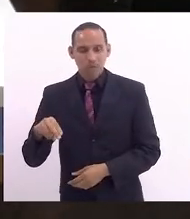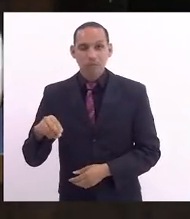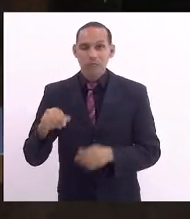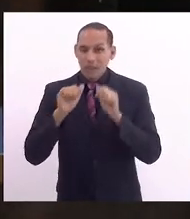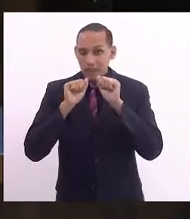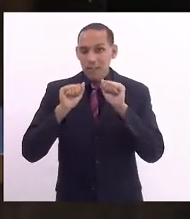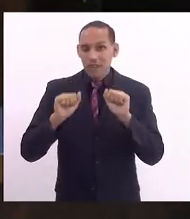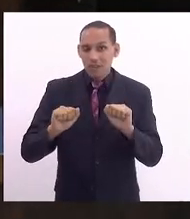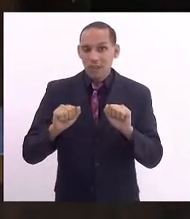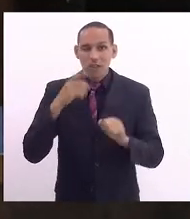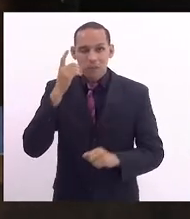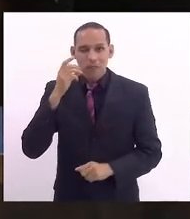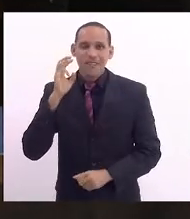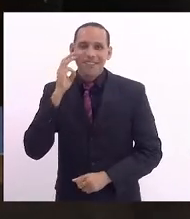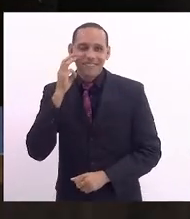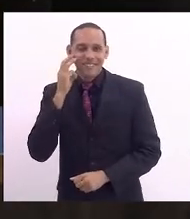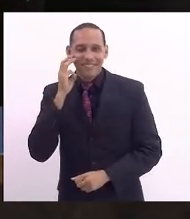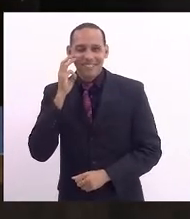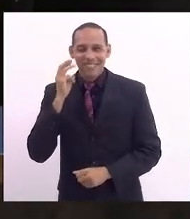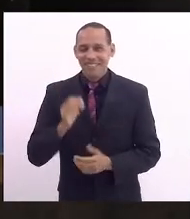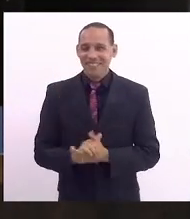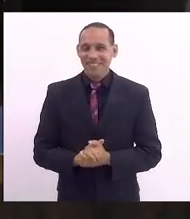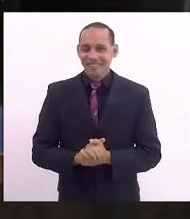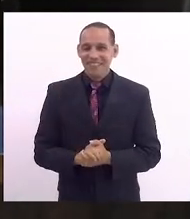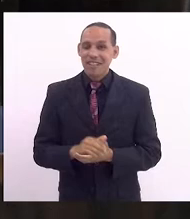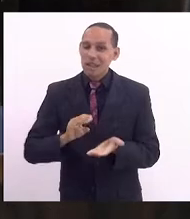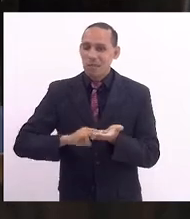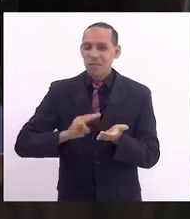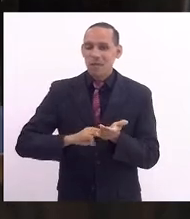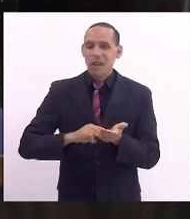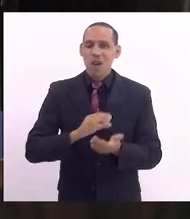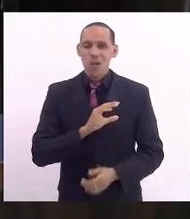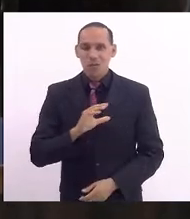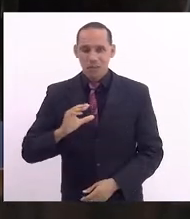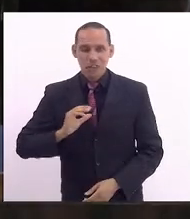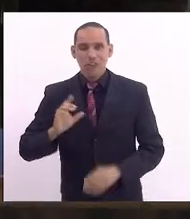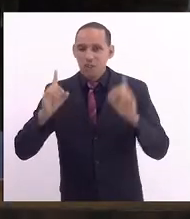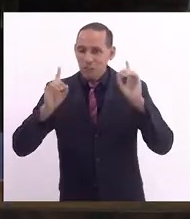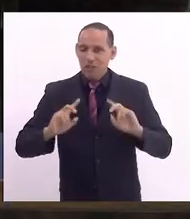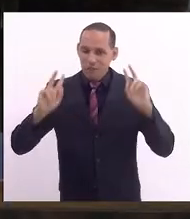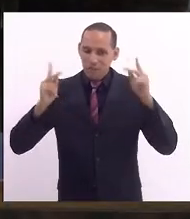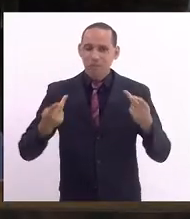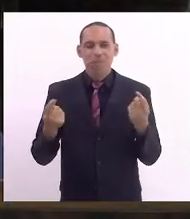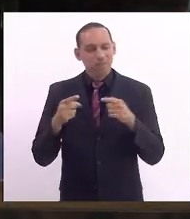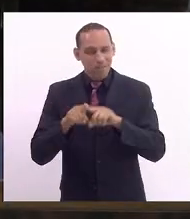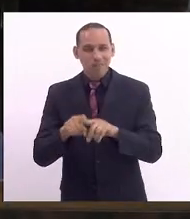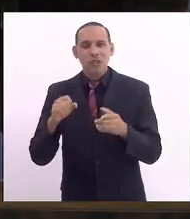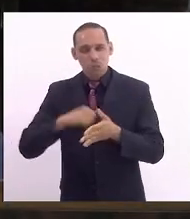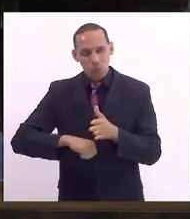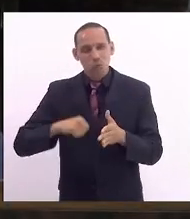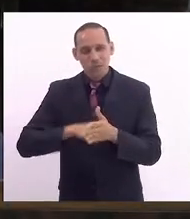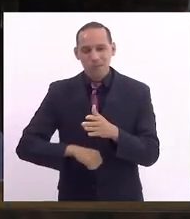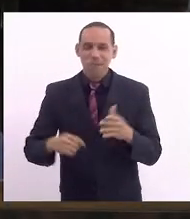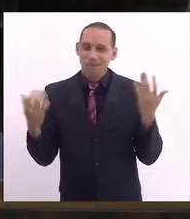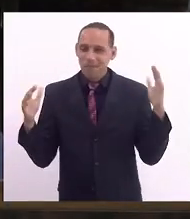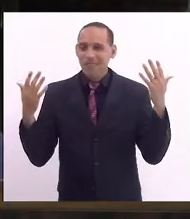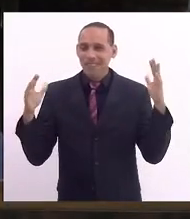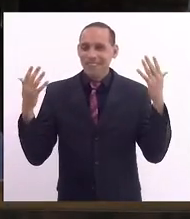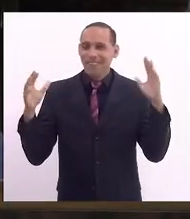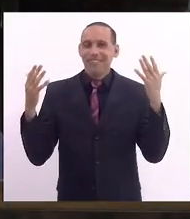do deputado Valdec Carneiro, um membro da Comissão de Direitos Humanos e um grande parceiro nas lutas.